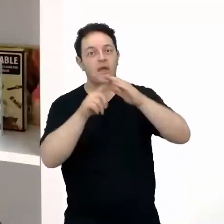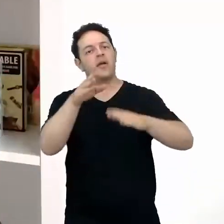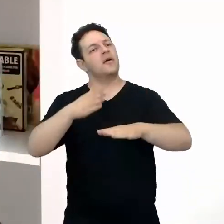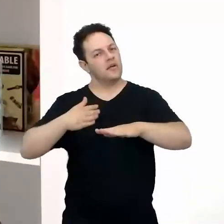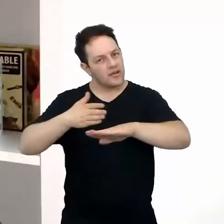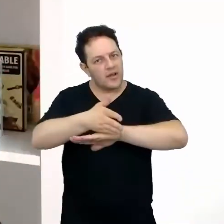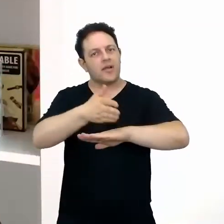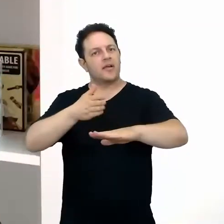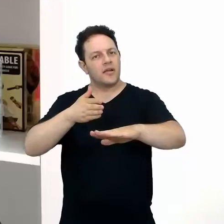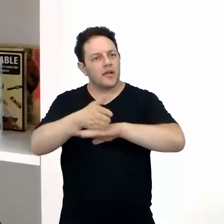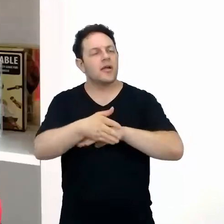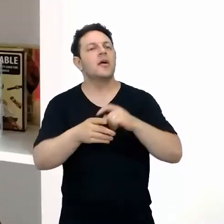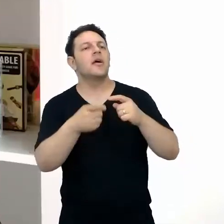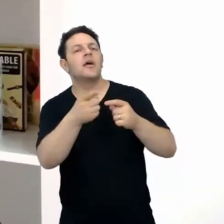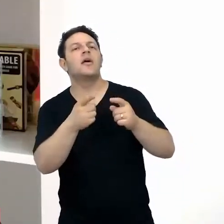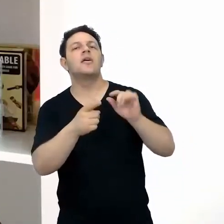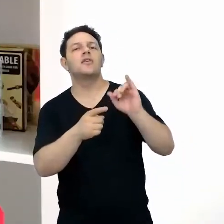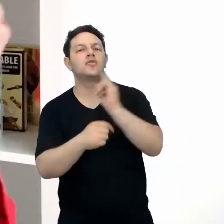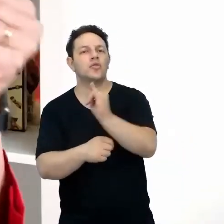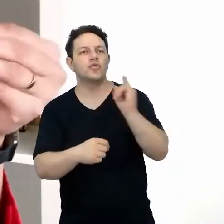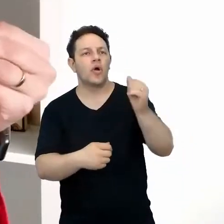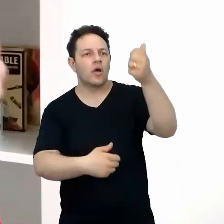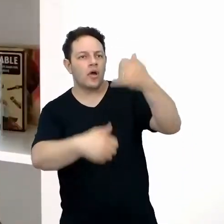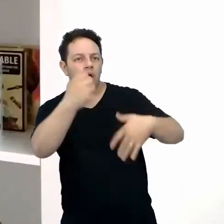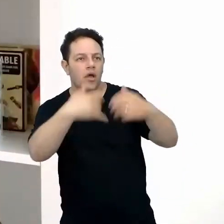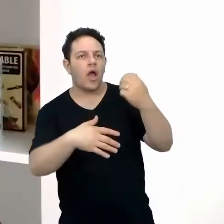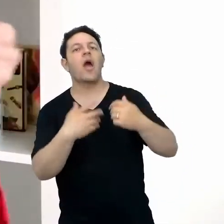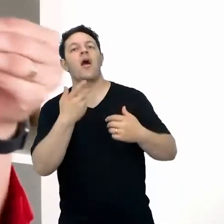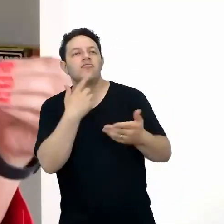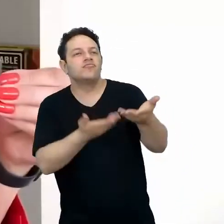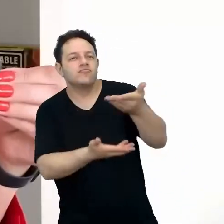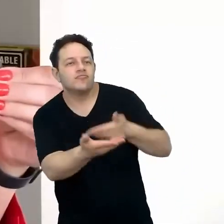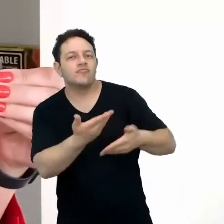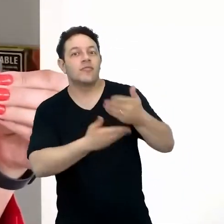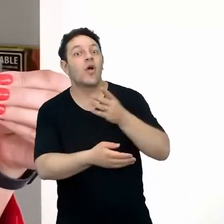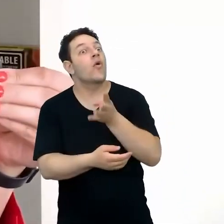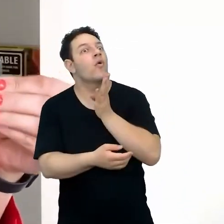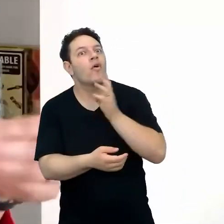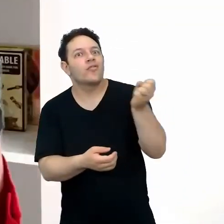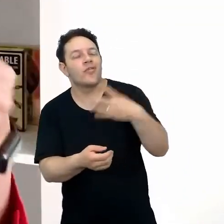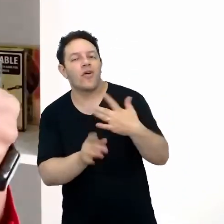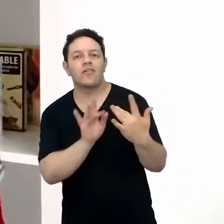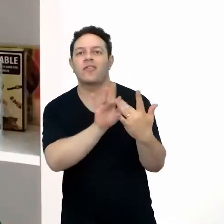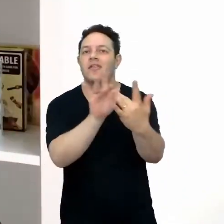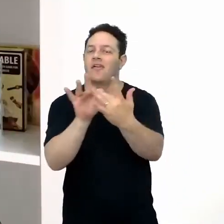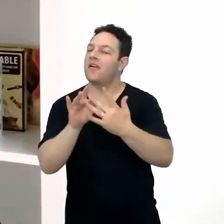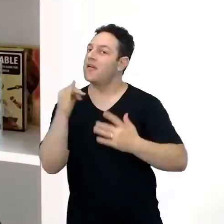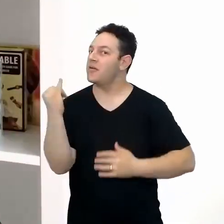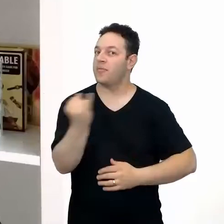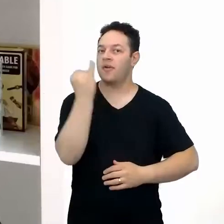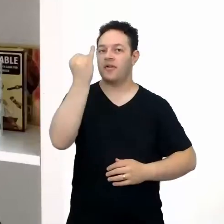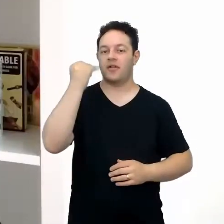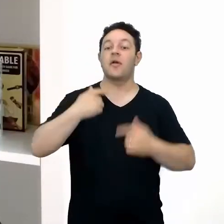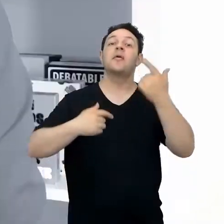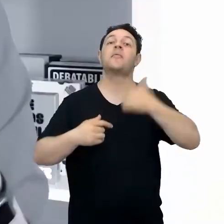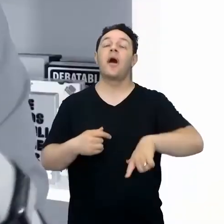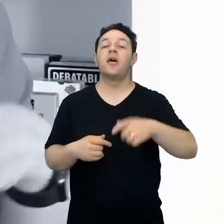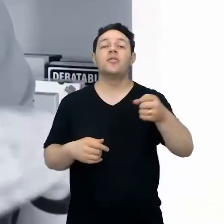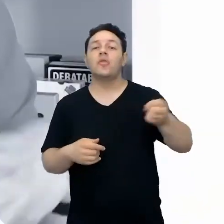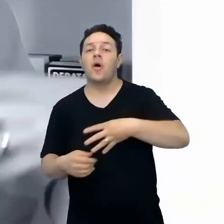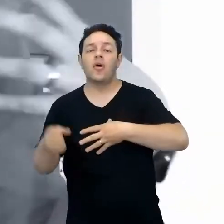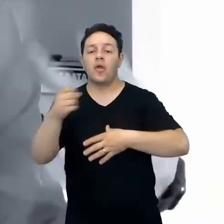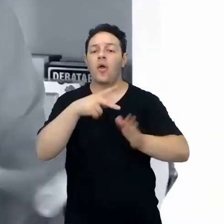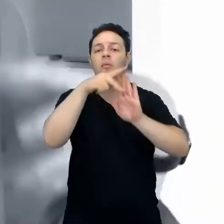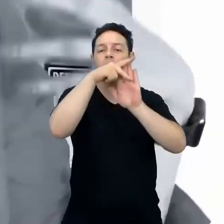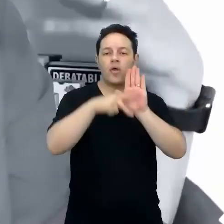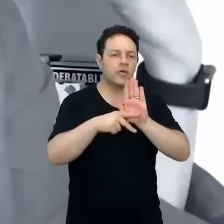presente, interaja com instrutores. Quanto mais pessoas você conhece, mais oportunidades você cria, tá? Outra coisa, participe de novos projetos. Vai